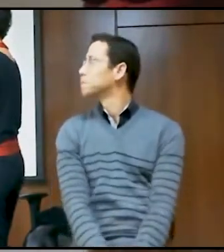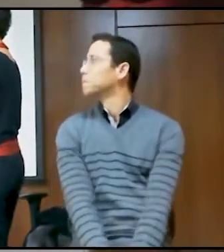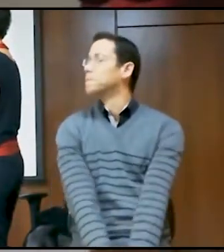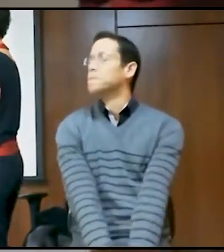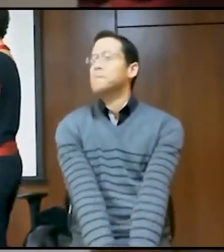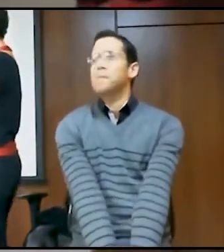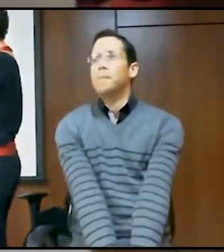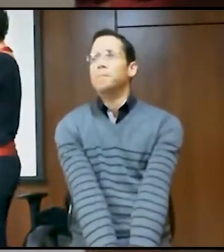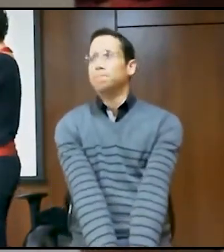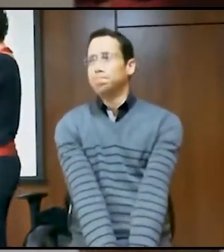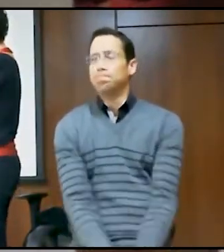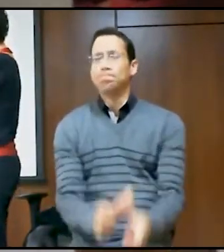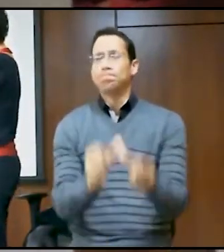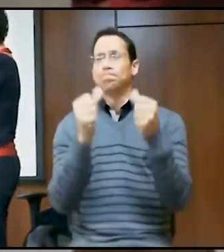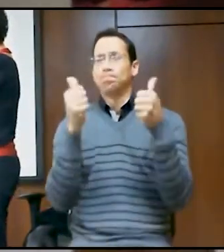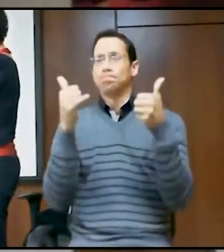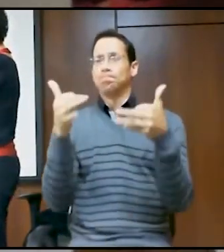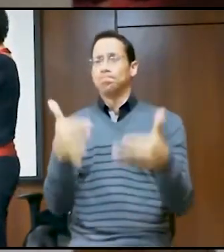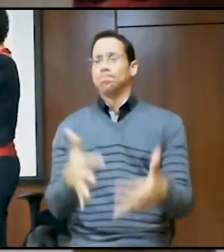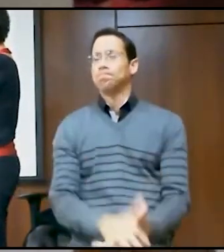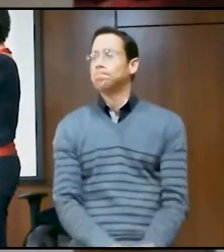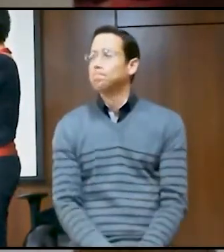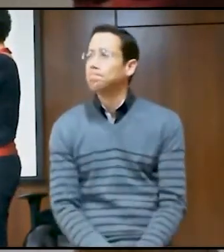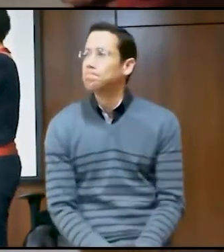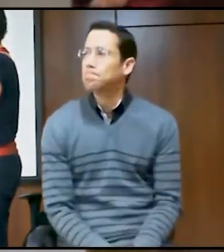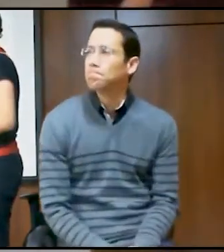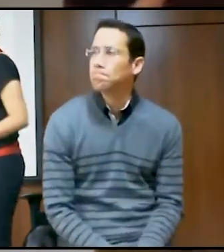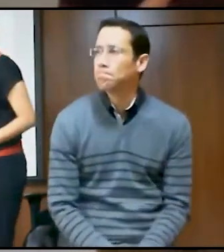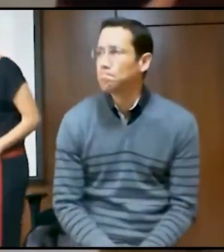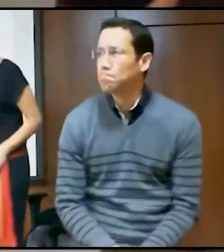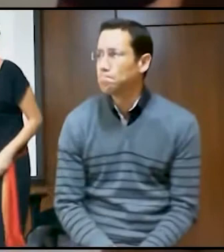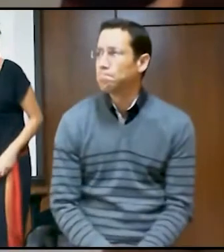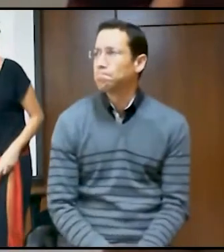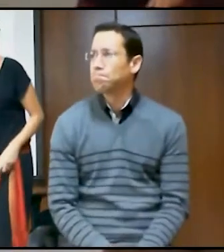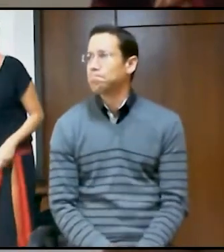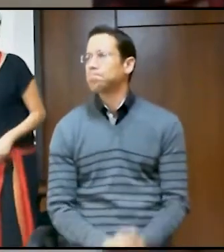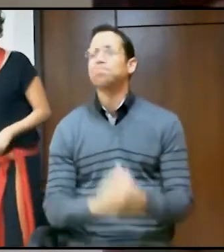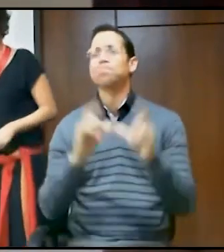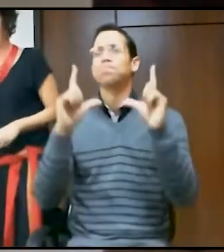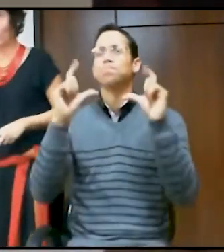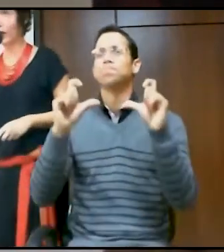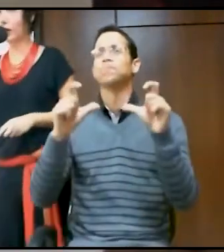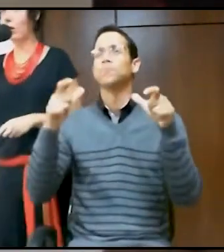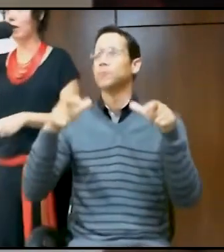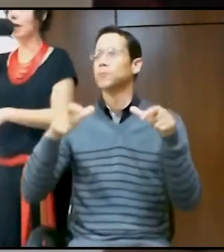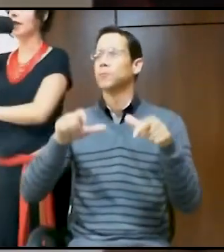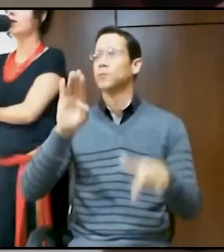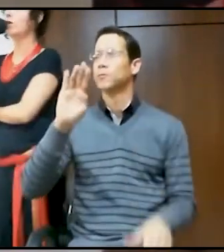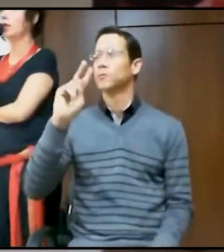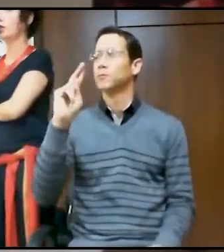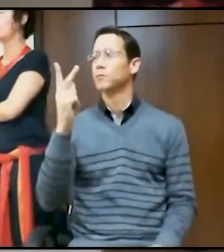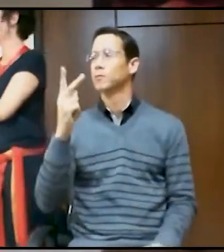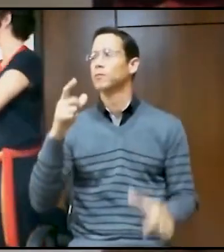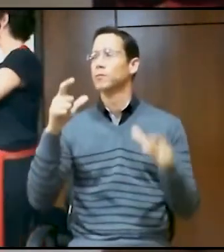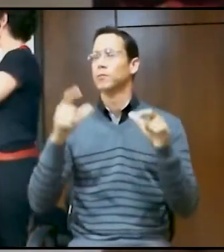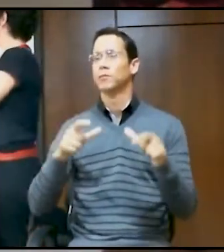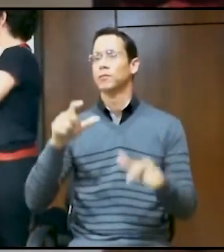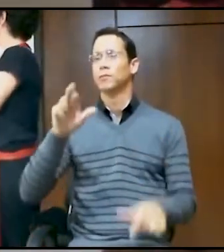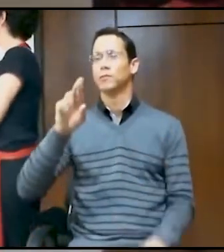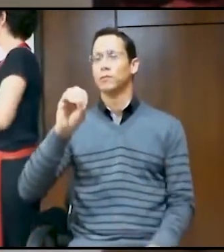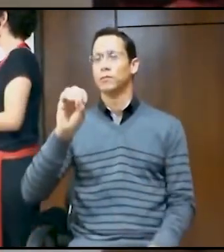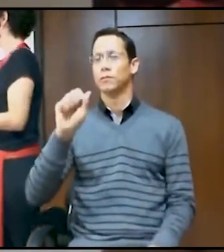Então é um pouco disso que eu vou falar. Essa foto aqui é uma foto de Belo Horizonte, da ocupação Rosa Leão, na região do